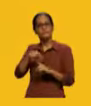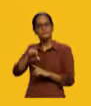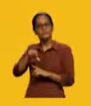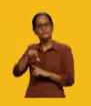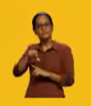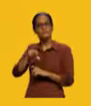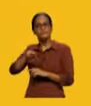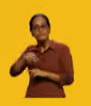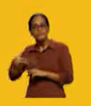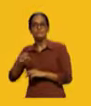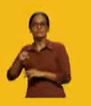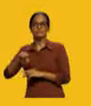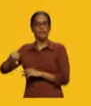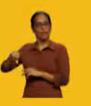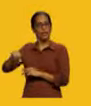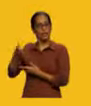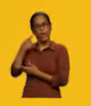89.